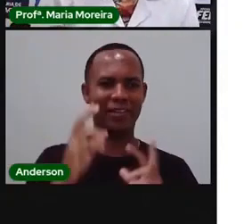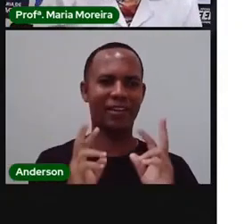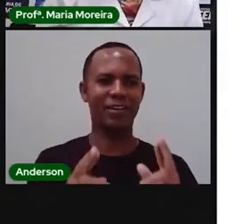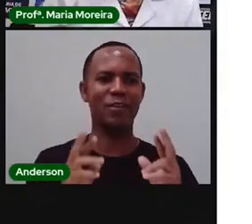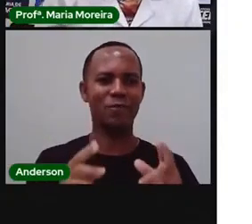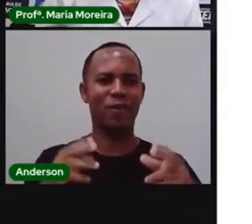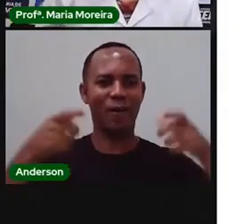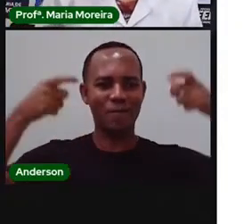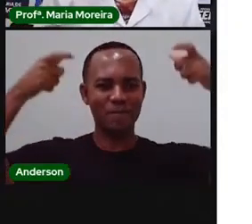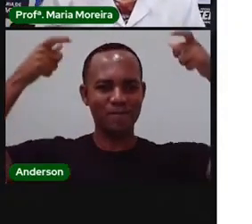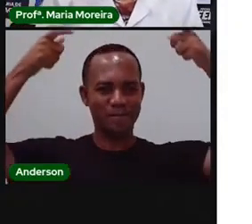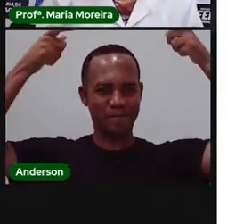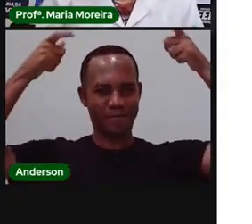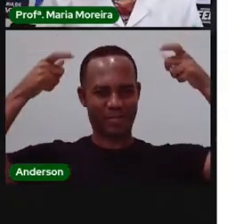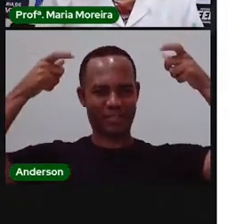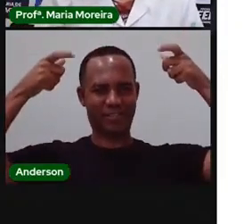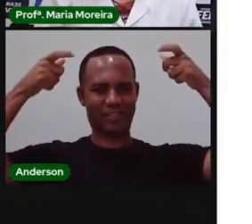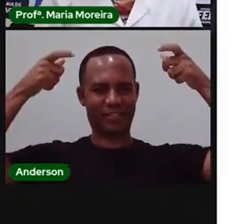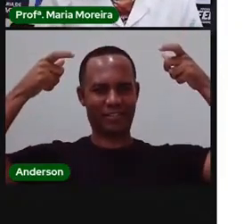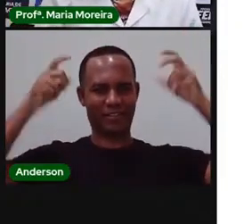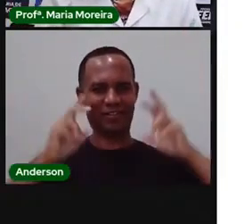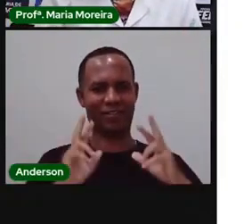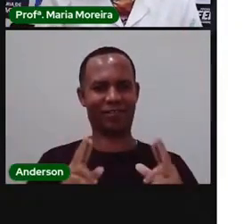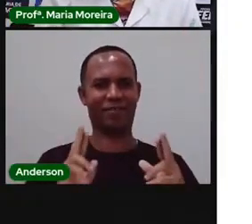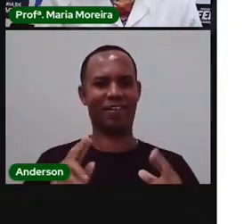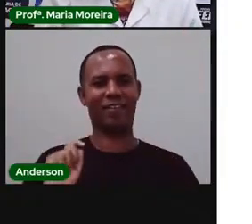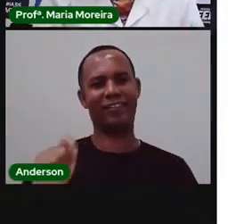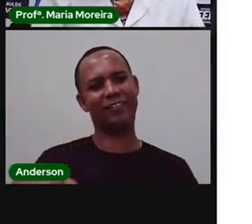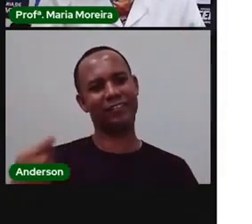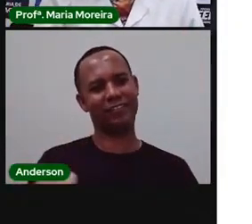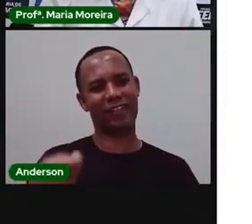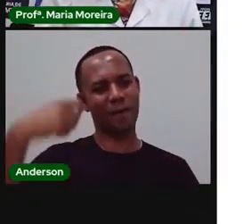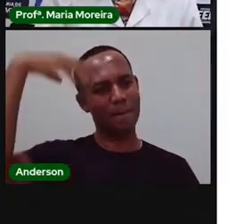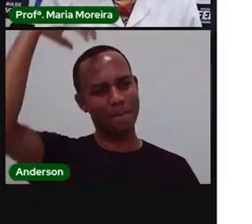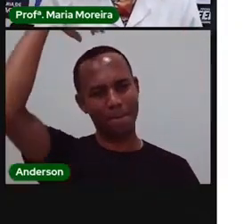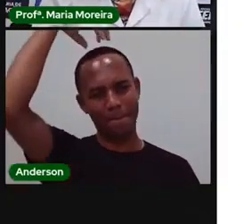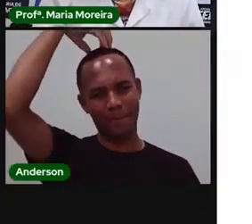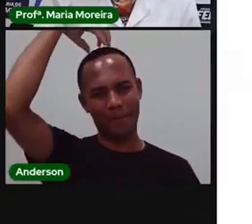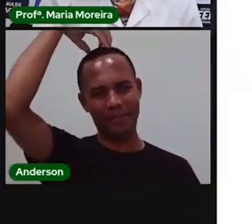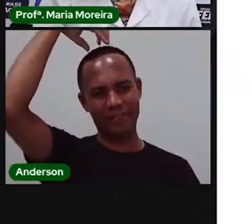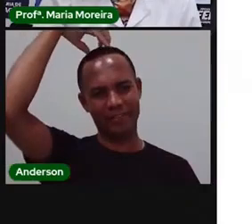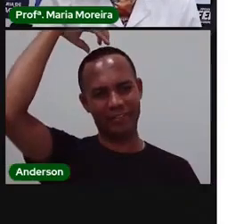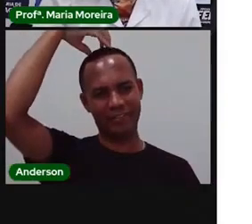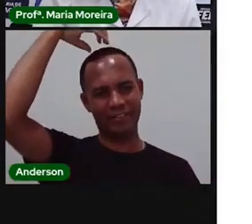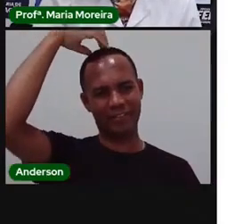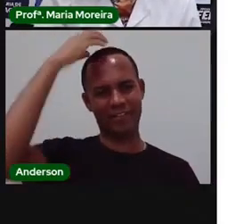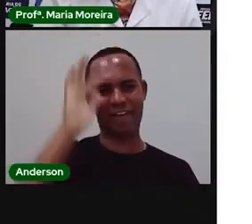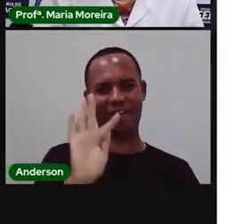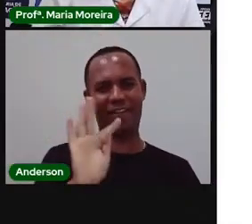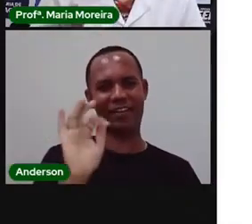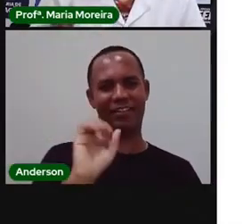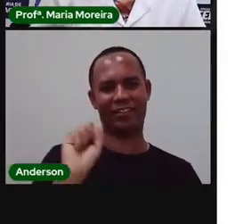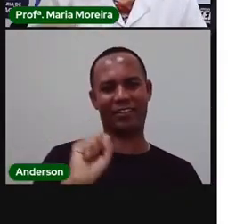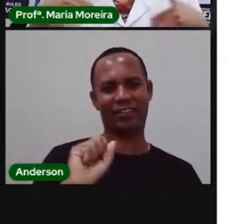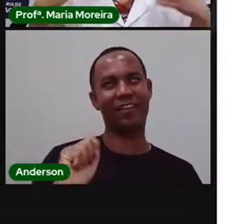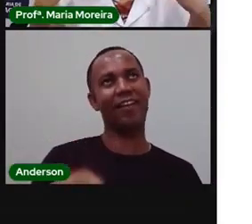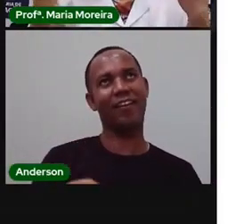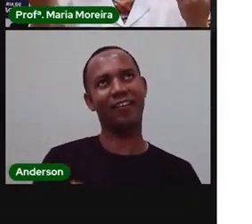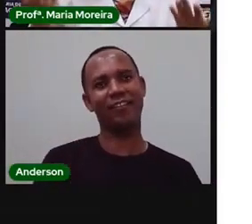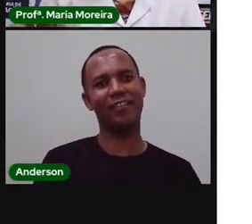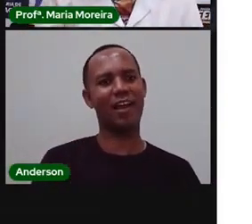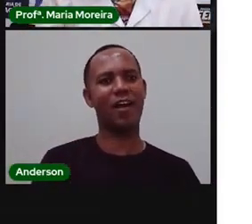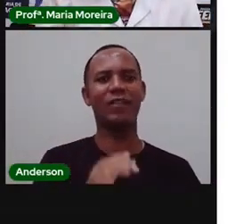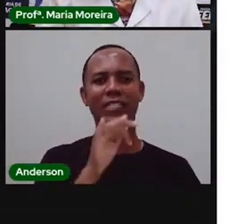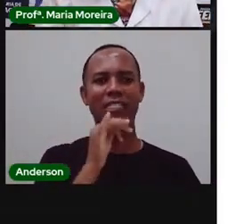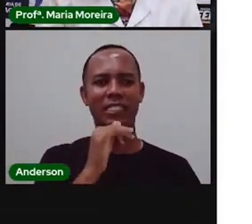um apelido carinhoso que Feira de Santana recebeu de Rui Barbosa em uma visita à cidade, assim como vários e